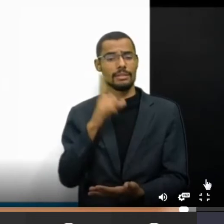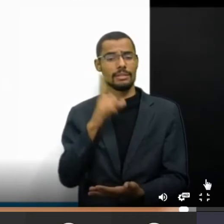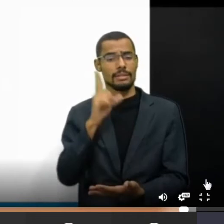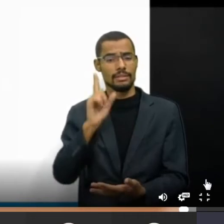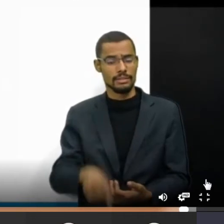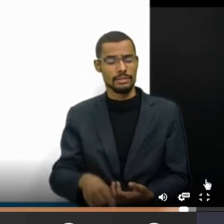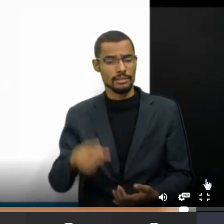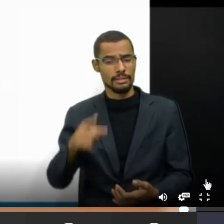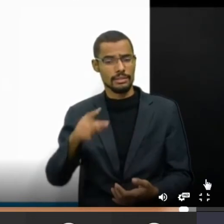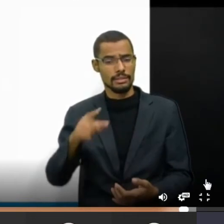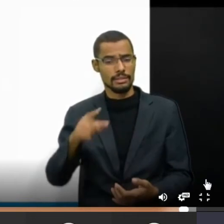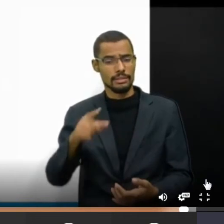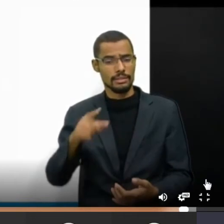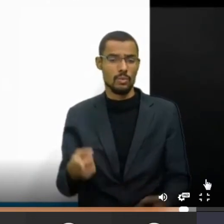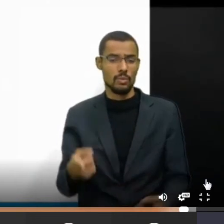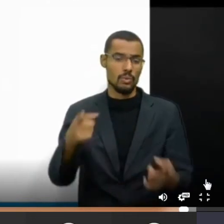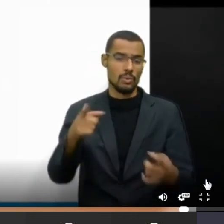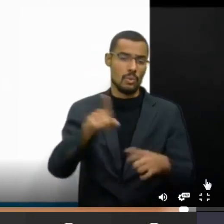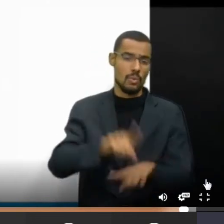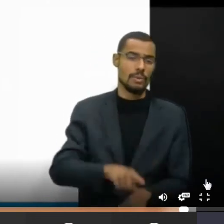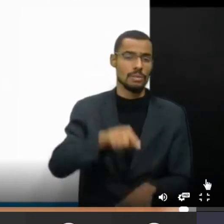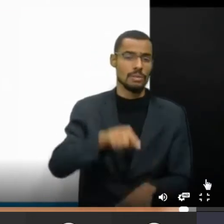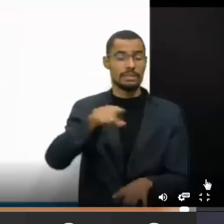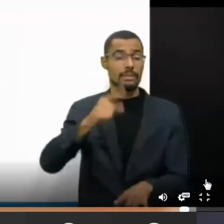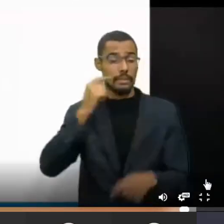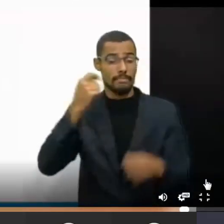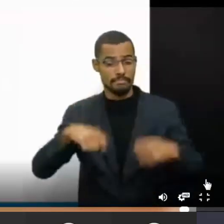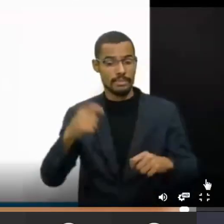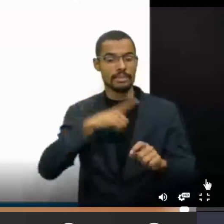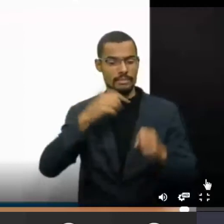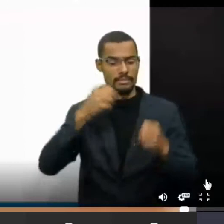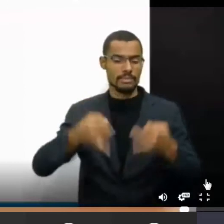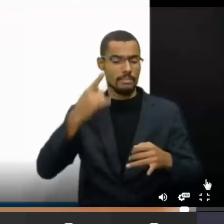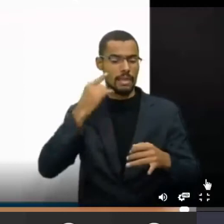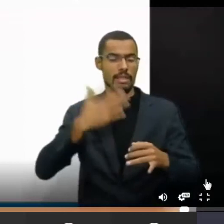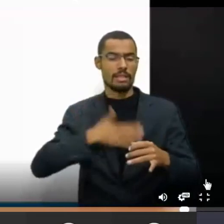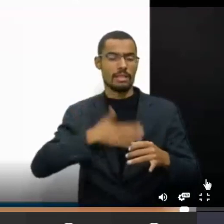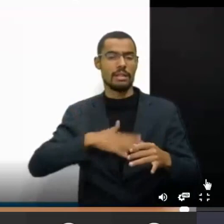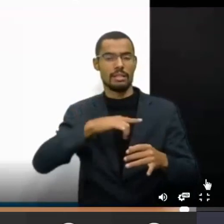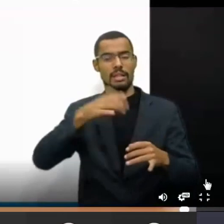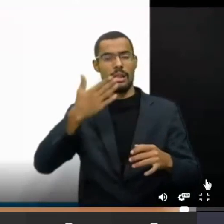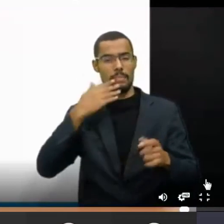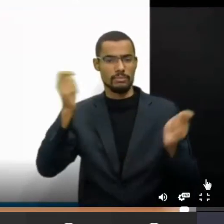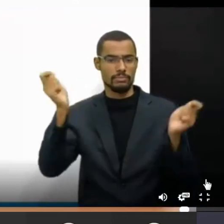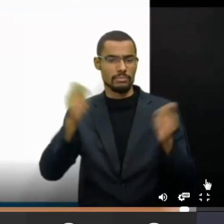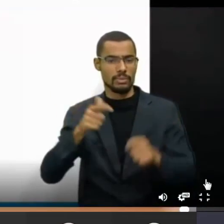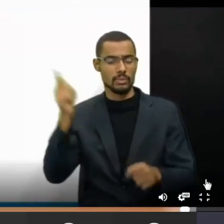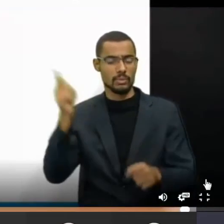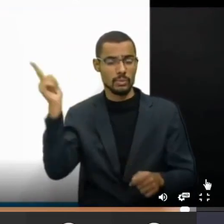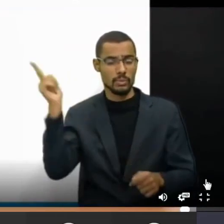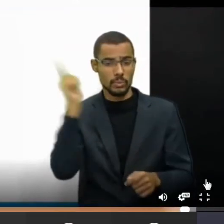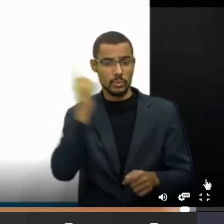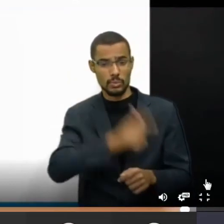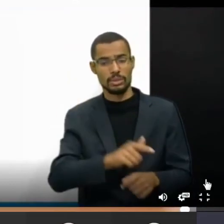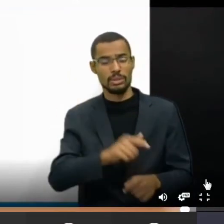esfíncter se mantém contraído e quando precisa, então ele relaxa para o alimento passar. Então, o